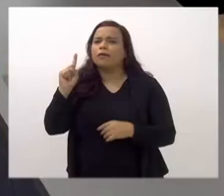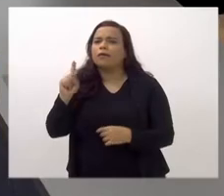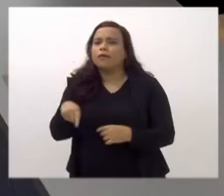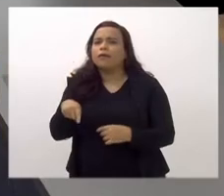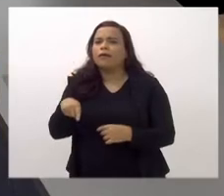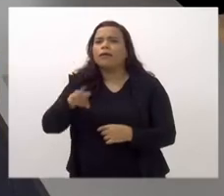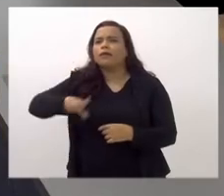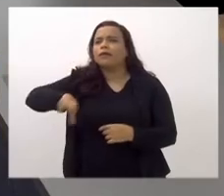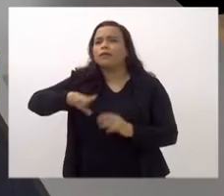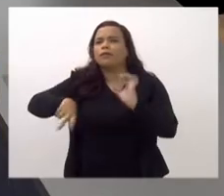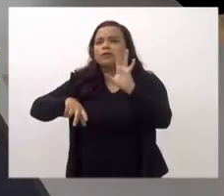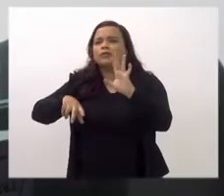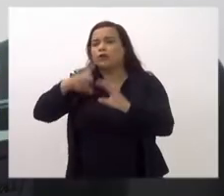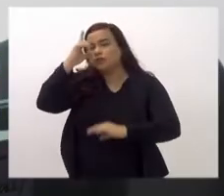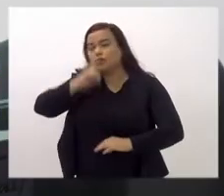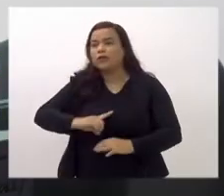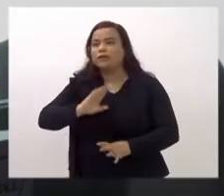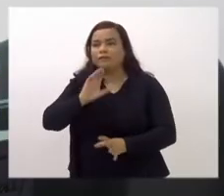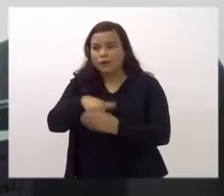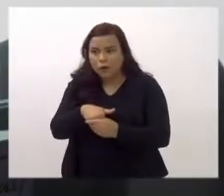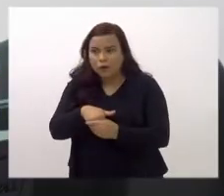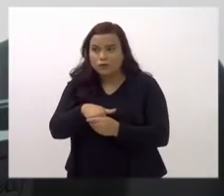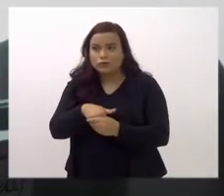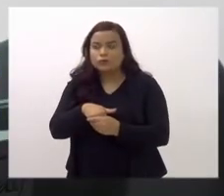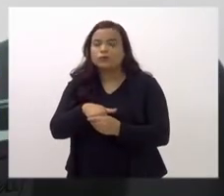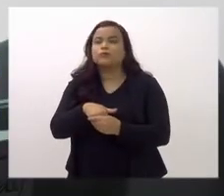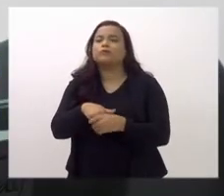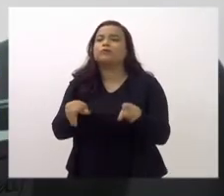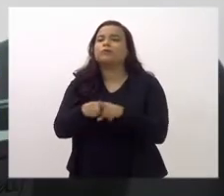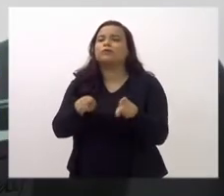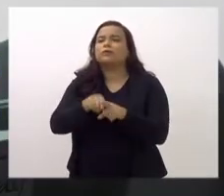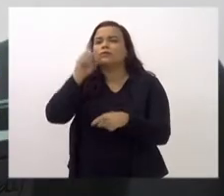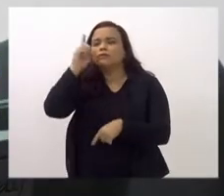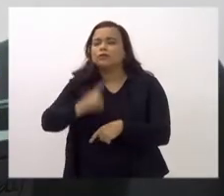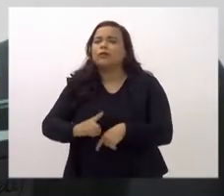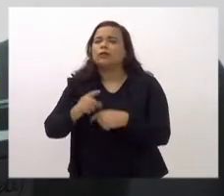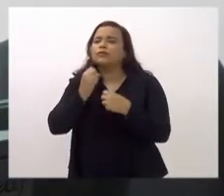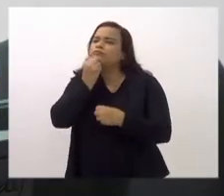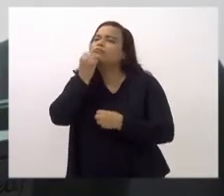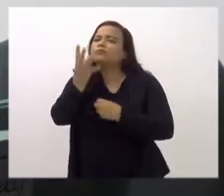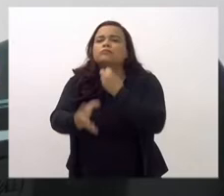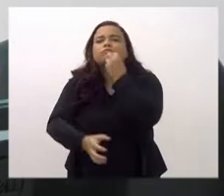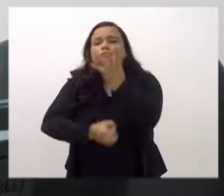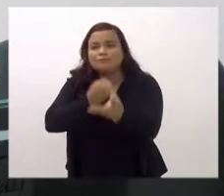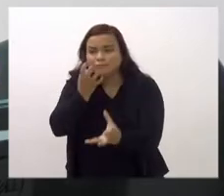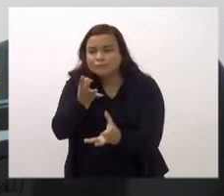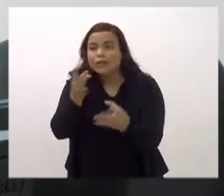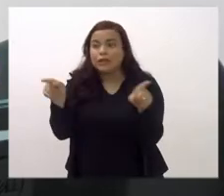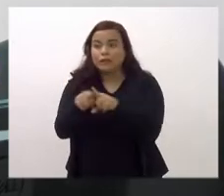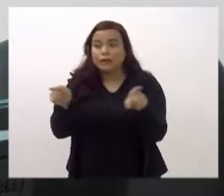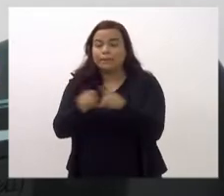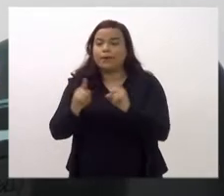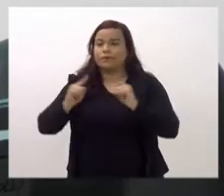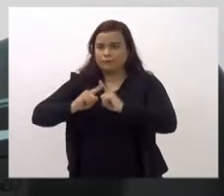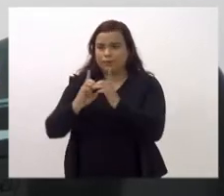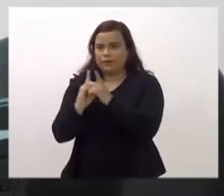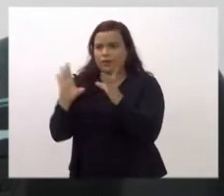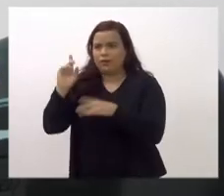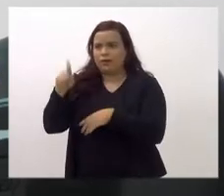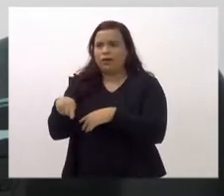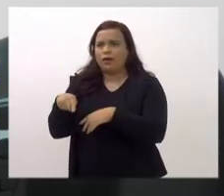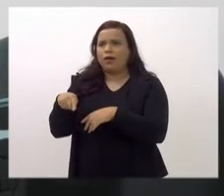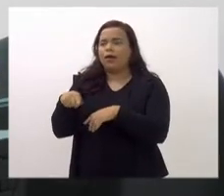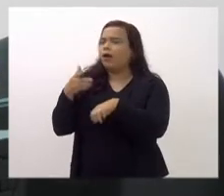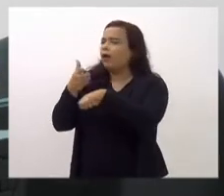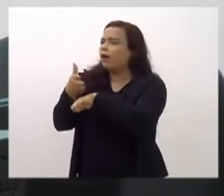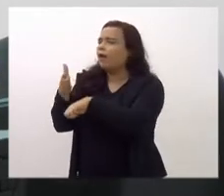um só termo o direito final. ao Eu acho que dá voto, para fazer. à Foi uma organização experiência política, interessante à expressão, que mas nós fizemos também lá na o Câmara Federal acesso a e direitos